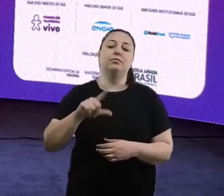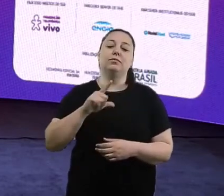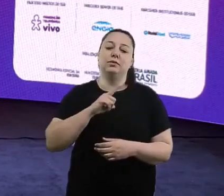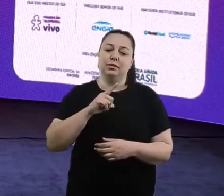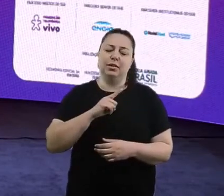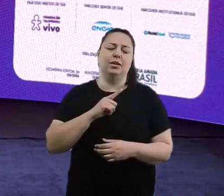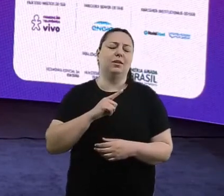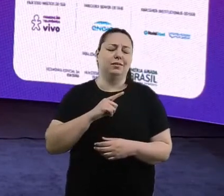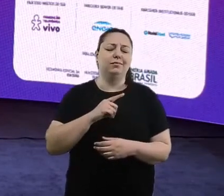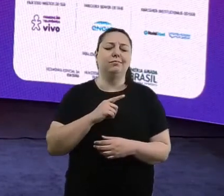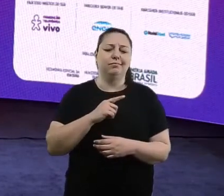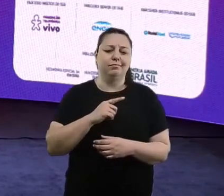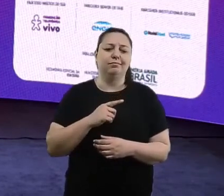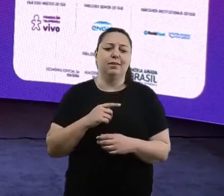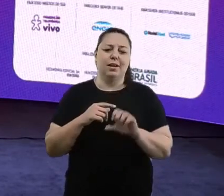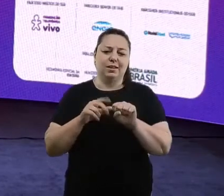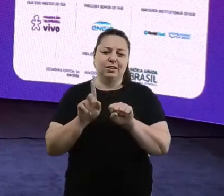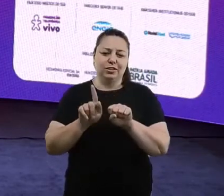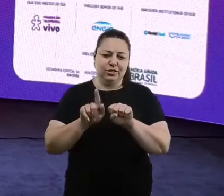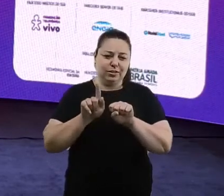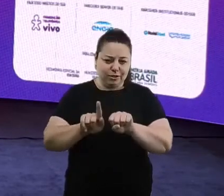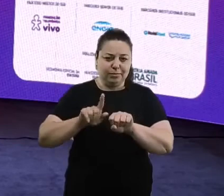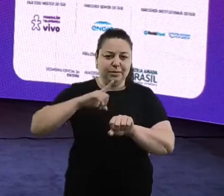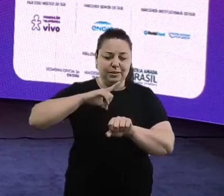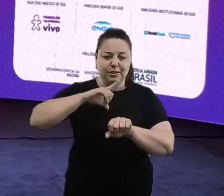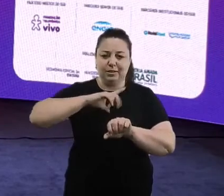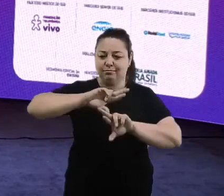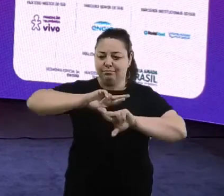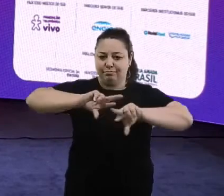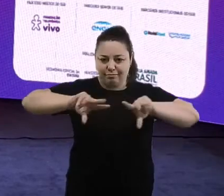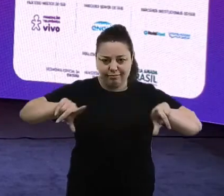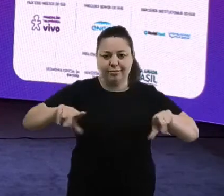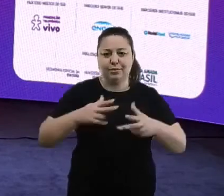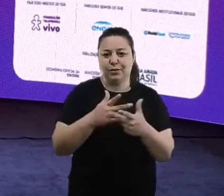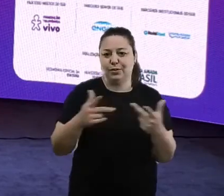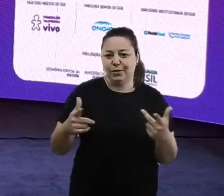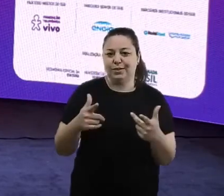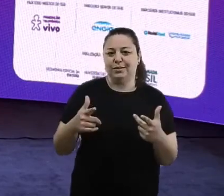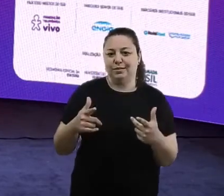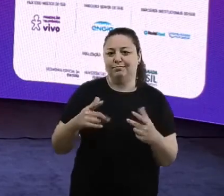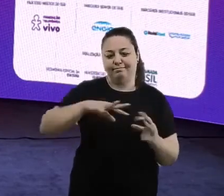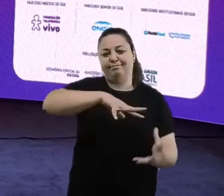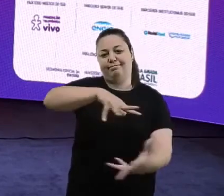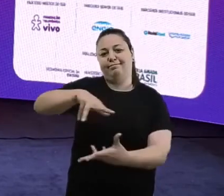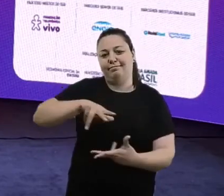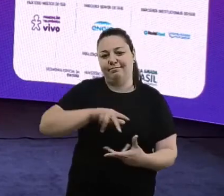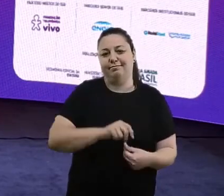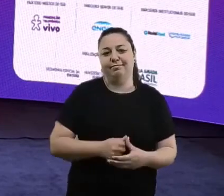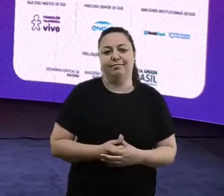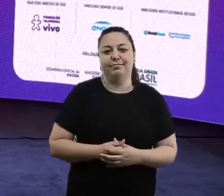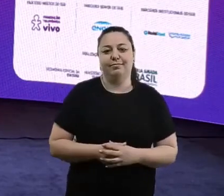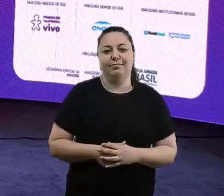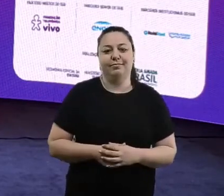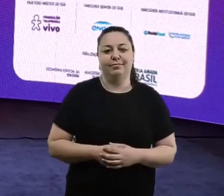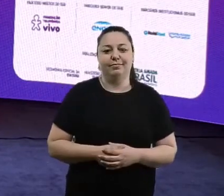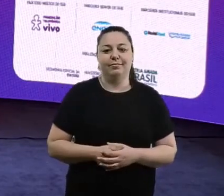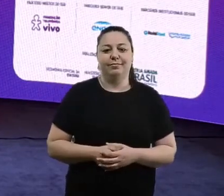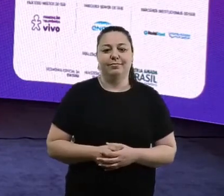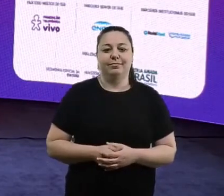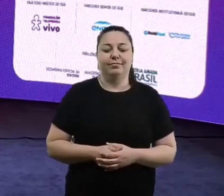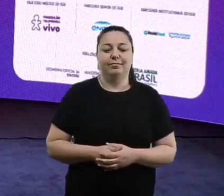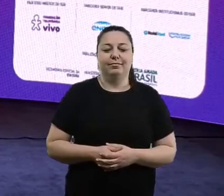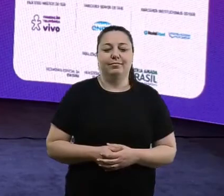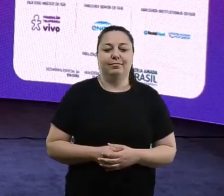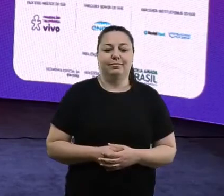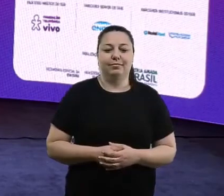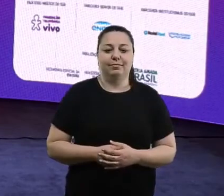iniciativa, realmente de conexão, e não só Portugal, né, agora está uma comunidade global mesmo. Para o mundo. Sim, eu acho